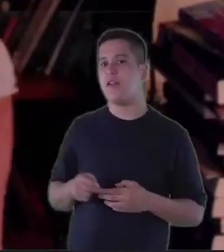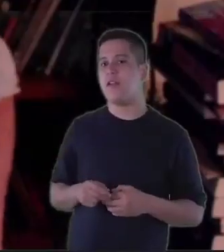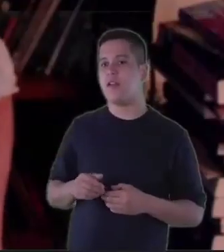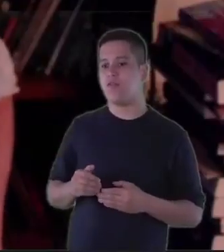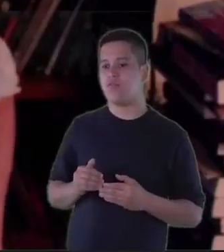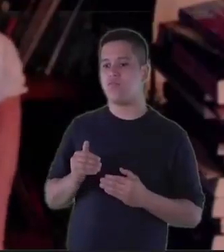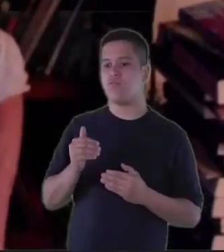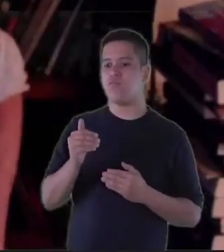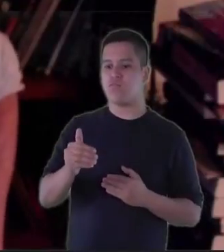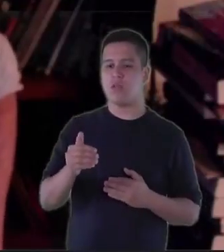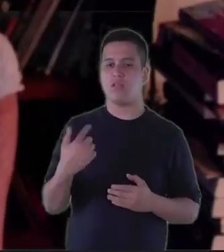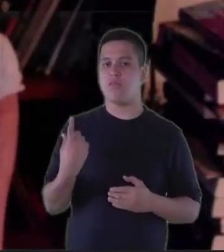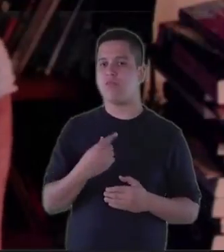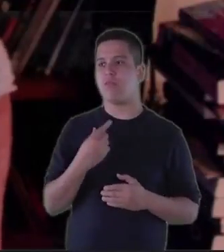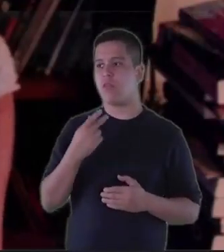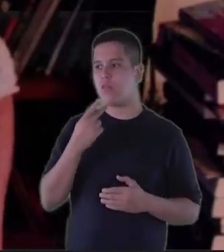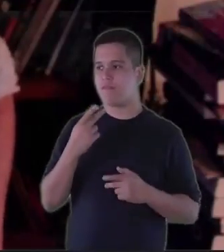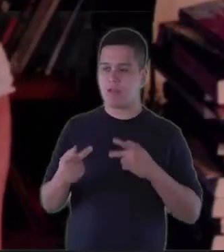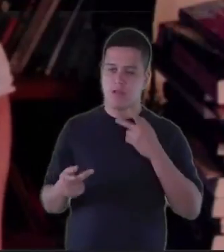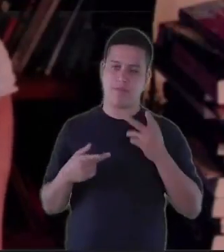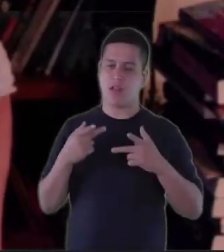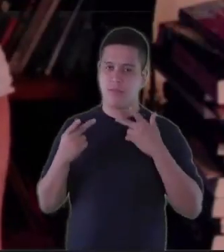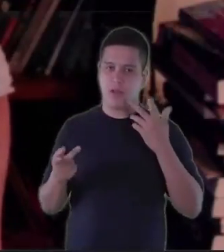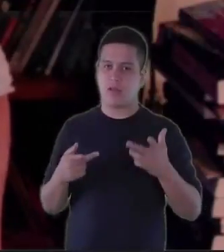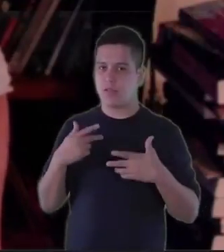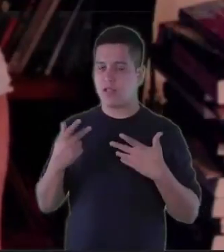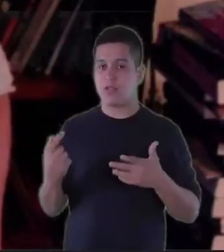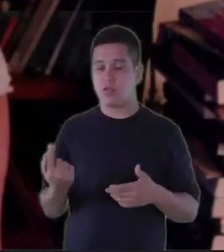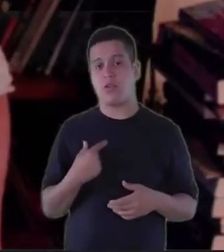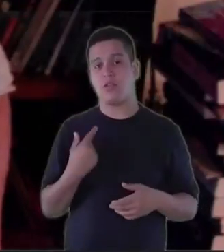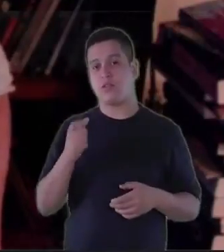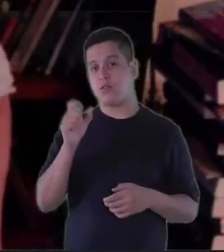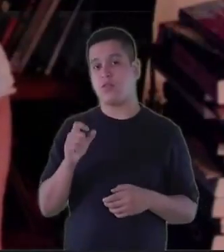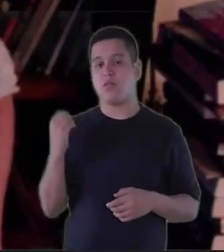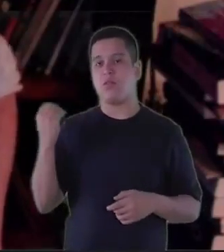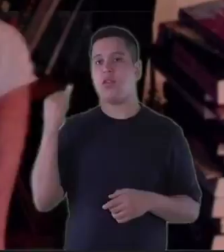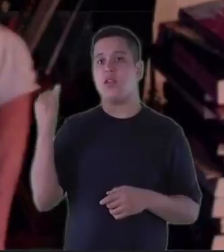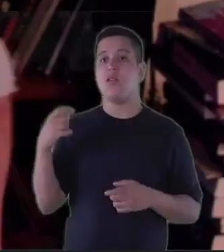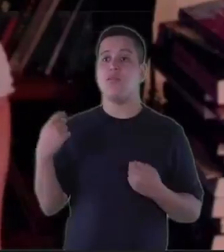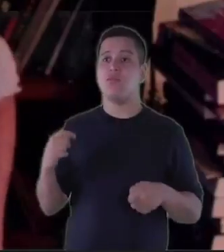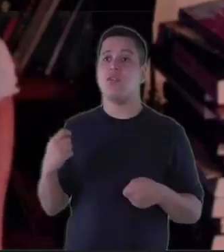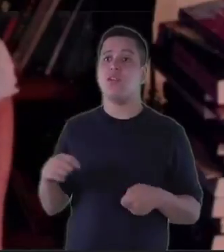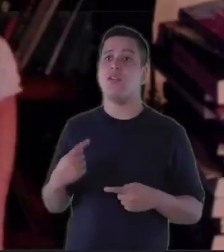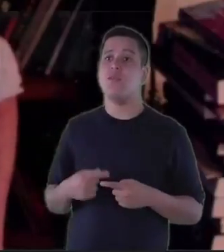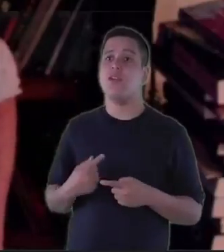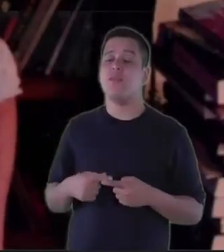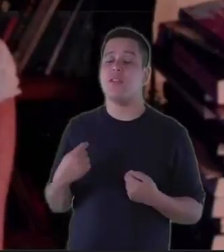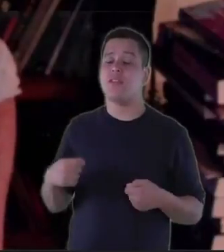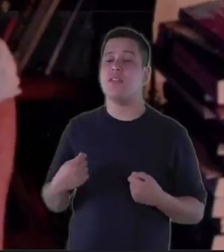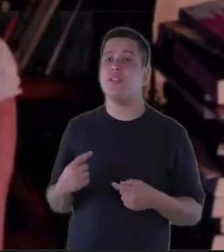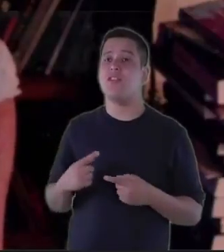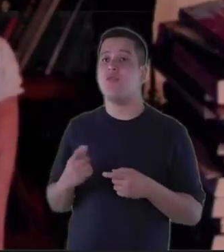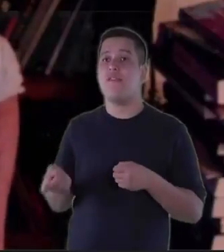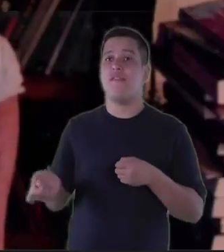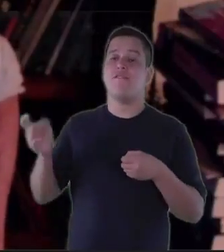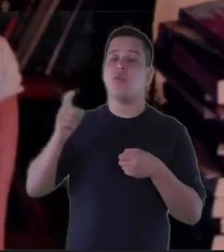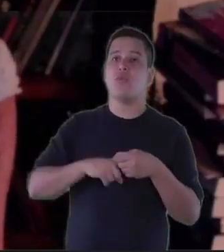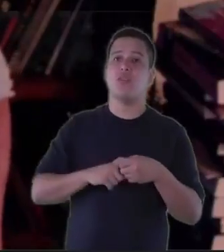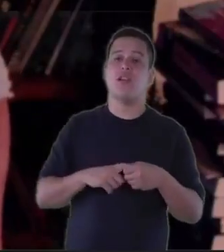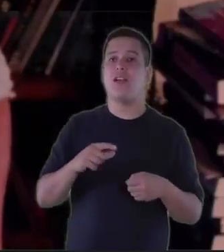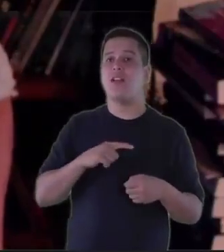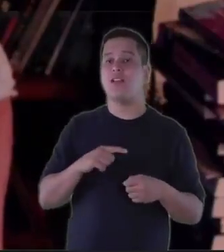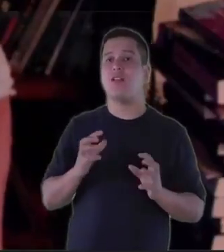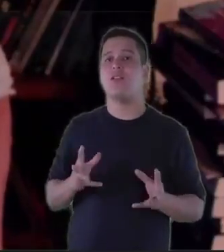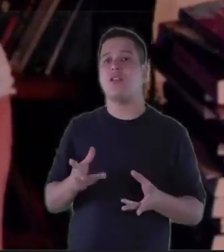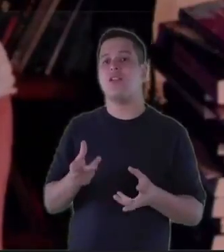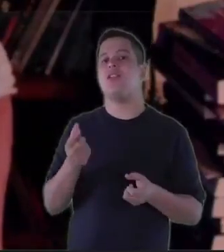ampla mesmo, para a gente conseguir realmente recuperar valores que são tão importantes num Brasil, que é esse país tão incrível que a